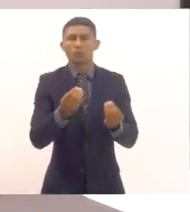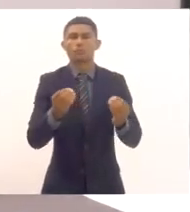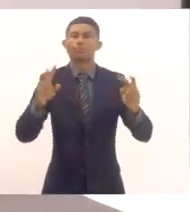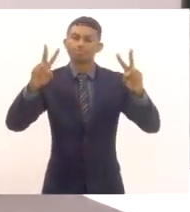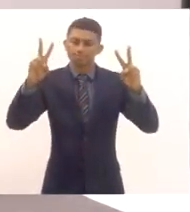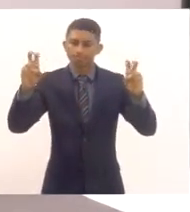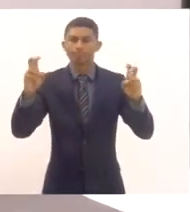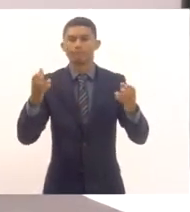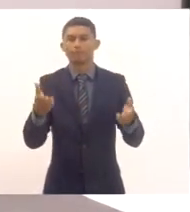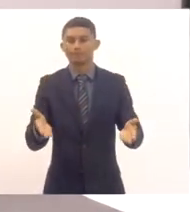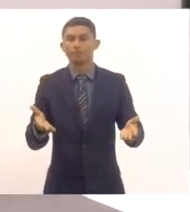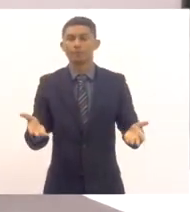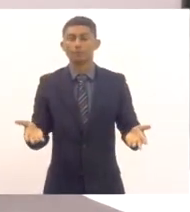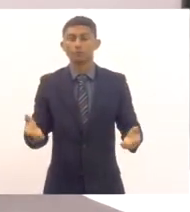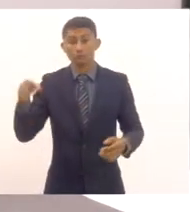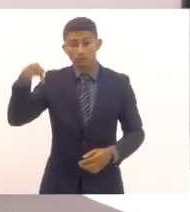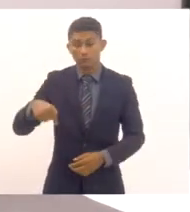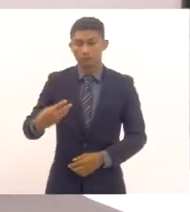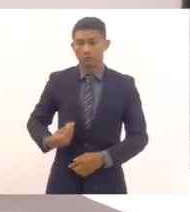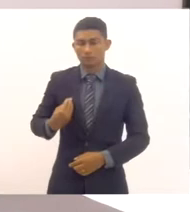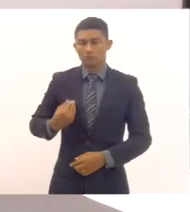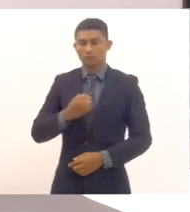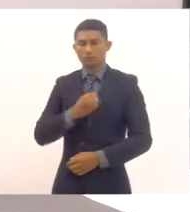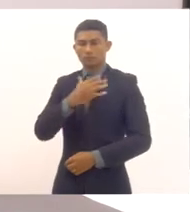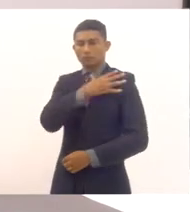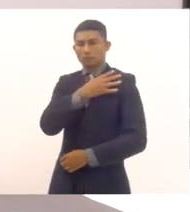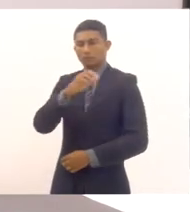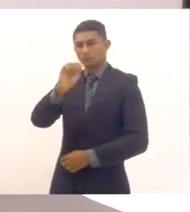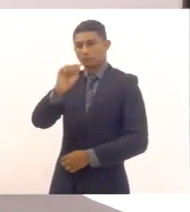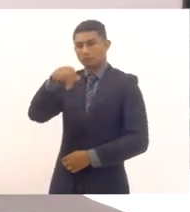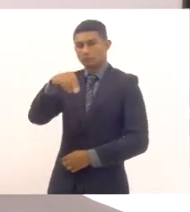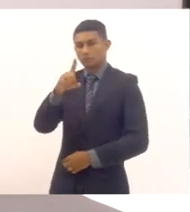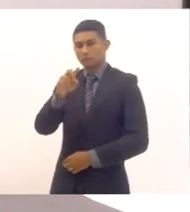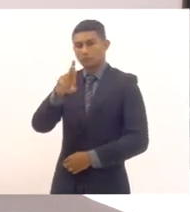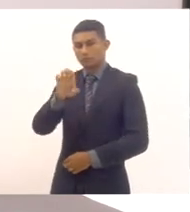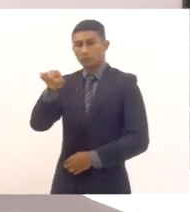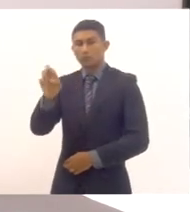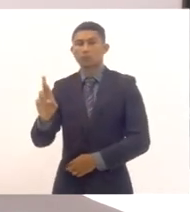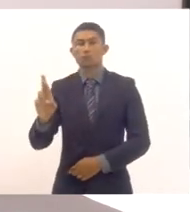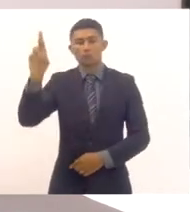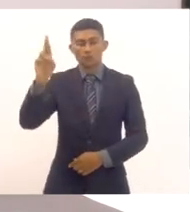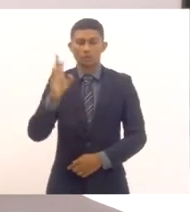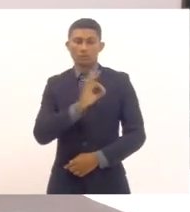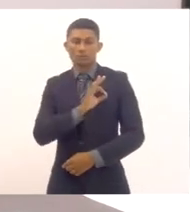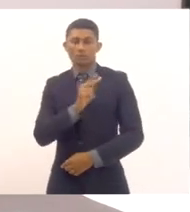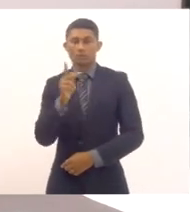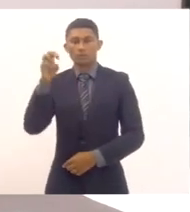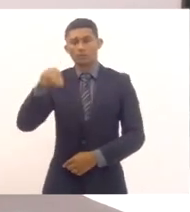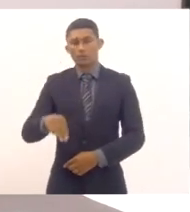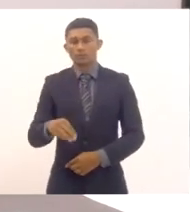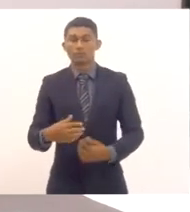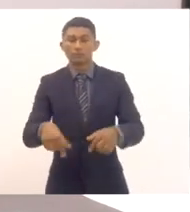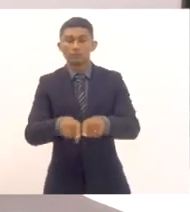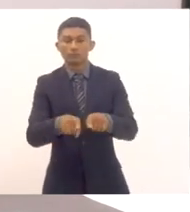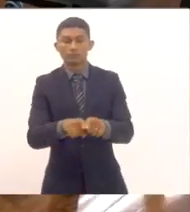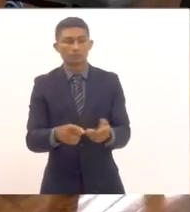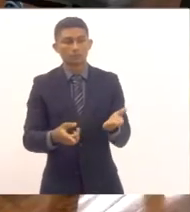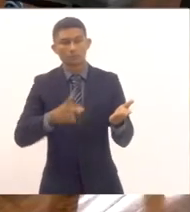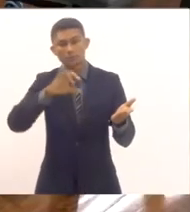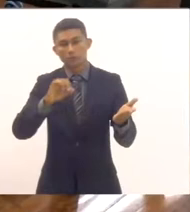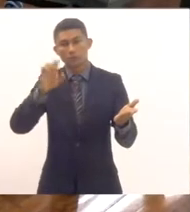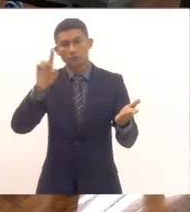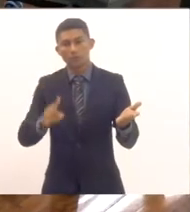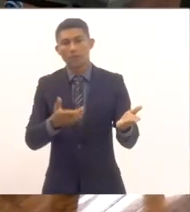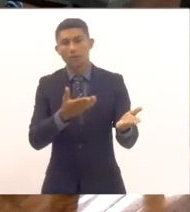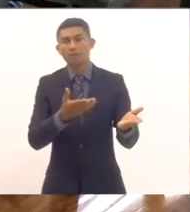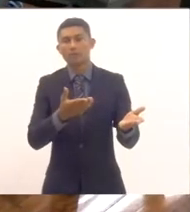eu gostaria de anunciar a presença do Coronel André Henrique Silva que a comandante da Polícia Militar José Ramos da Silva